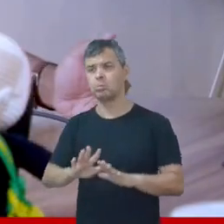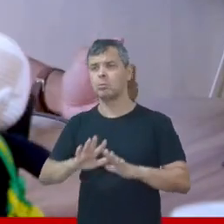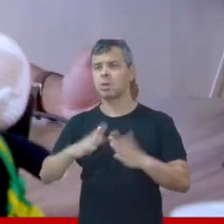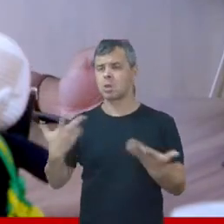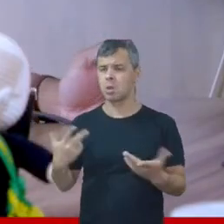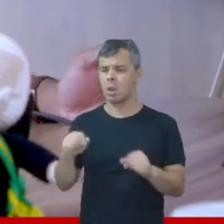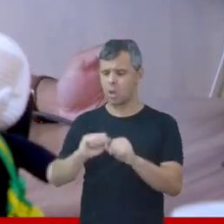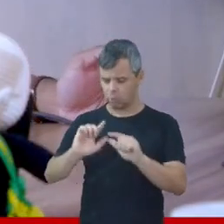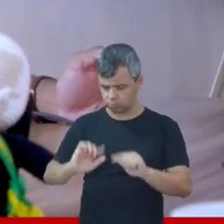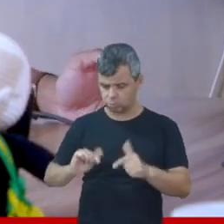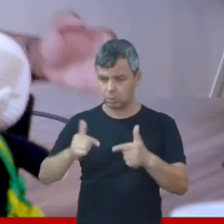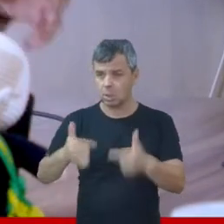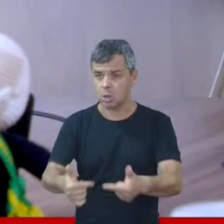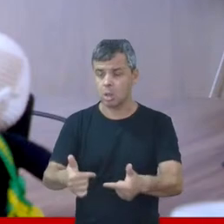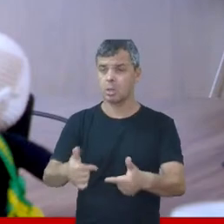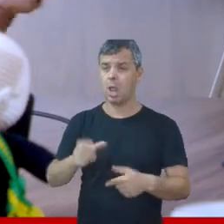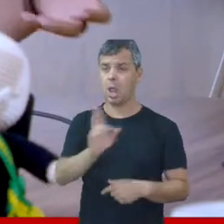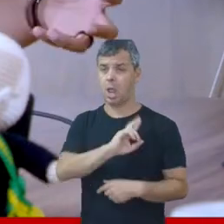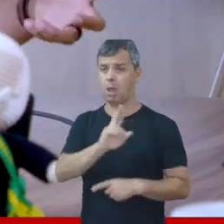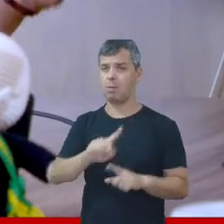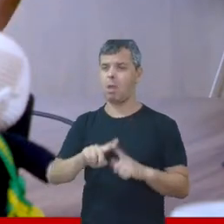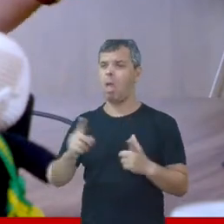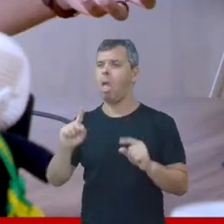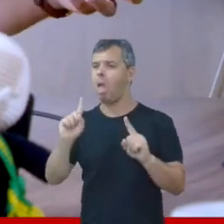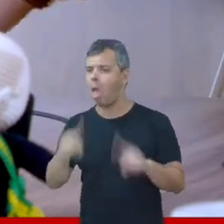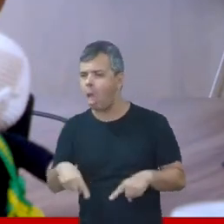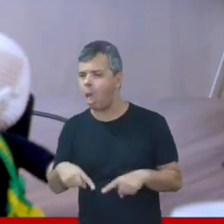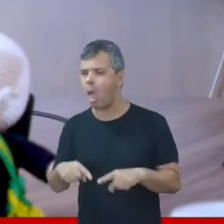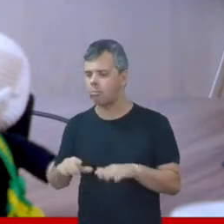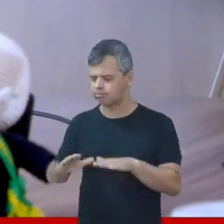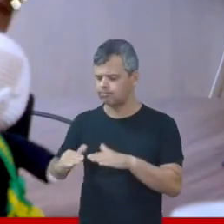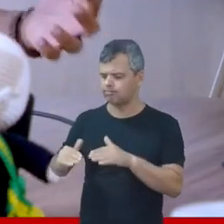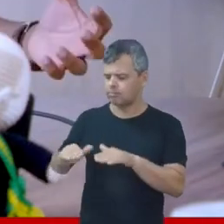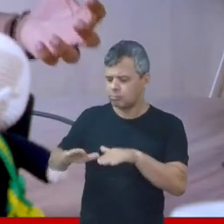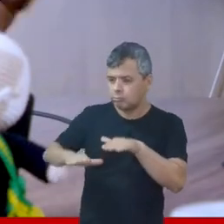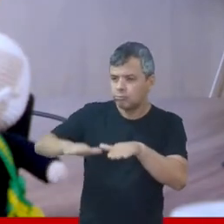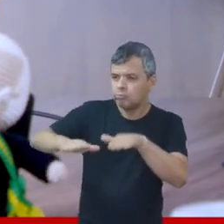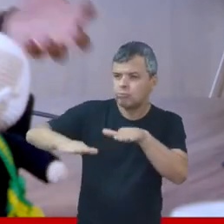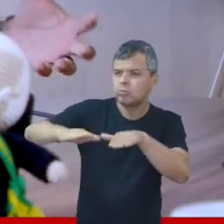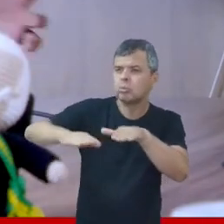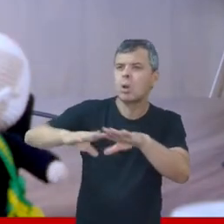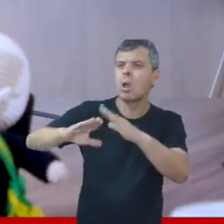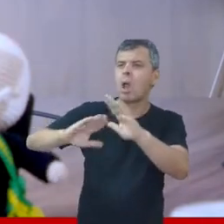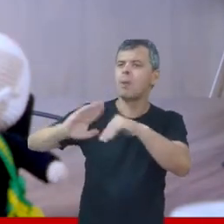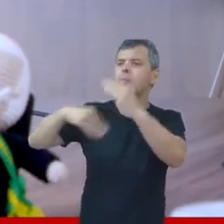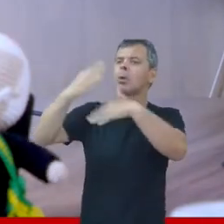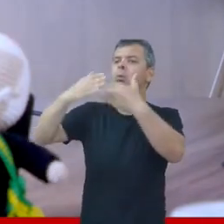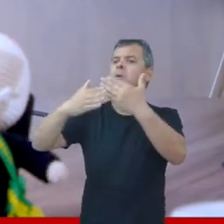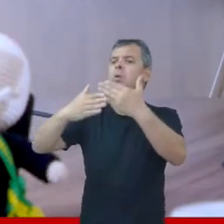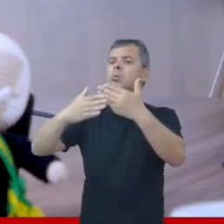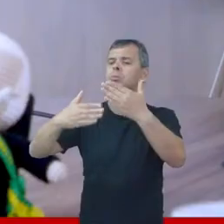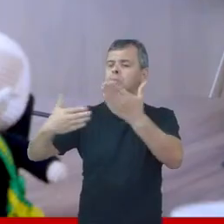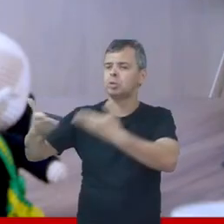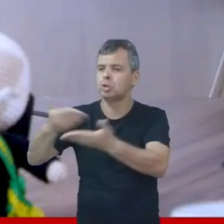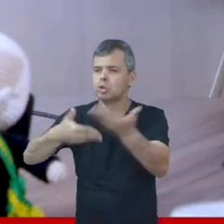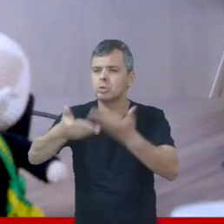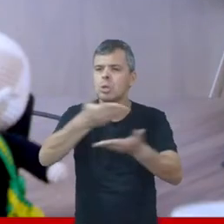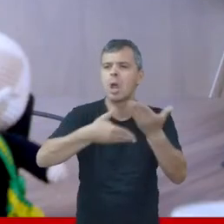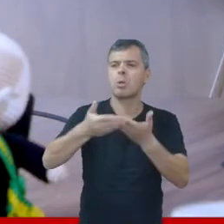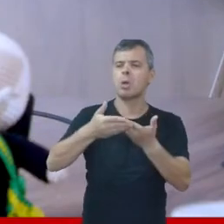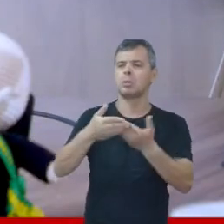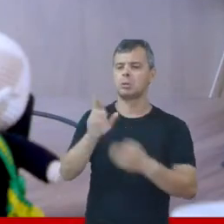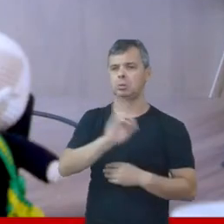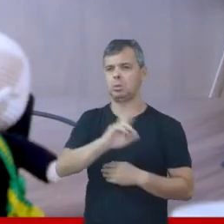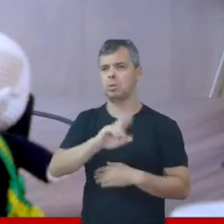a forma de combater a intolerância religiosa é, a gente caminhar para a construção e a promoção de diálogos entre as religiões a partir